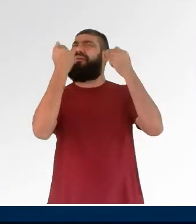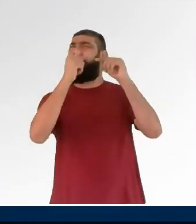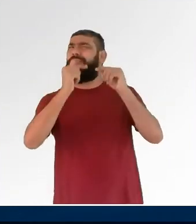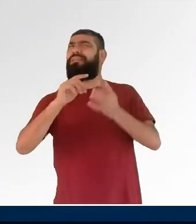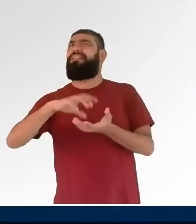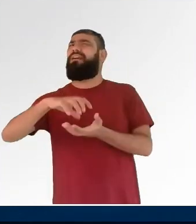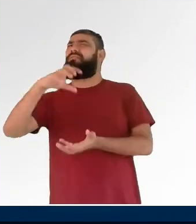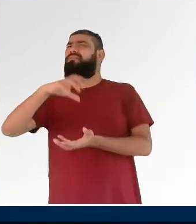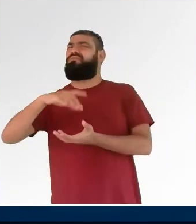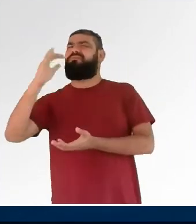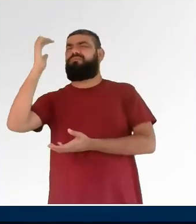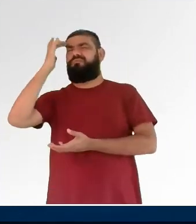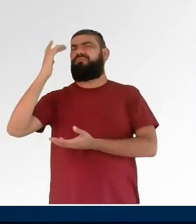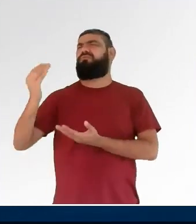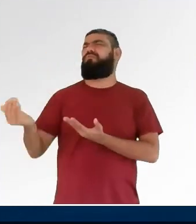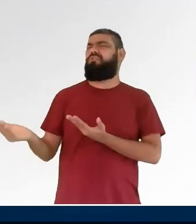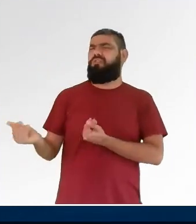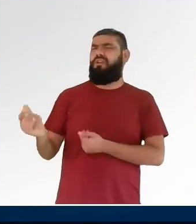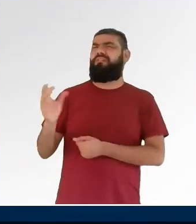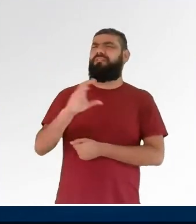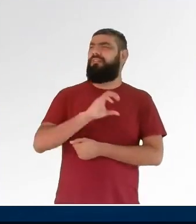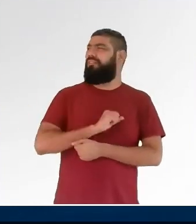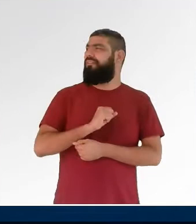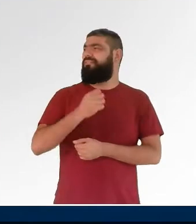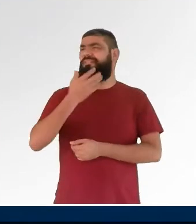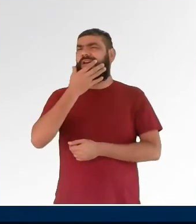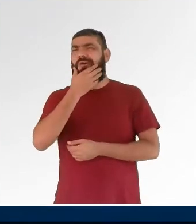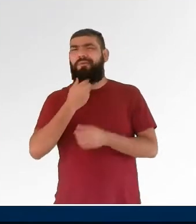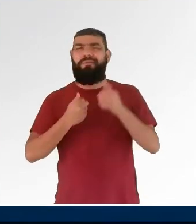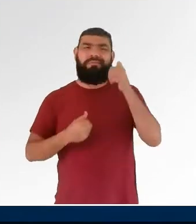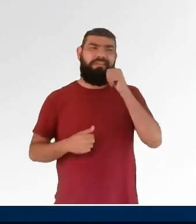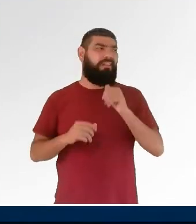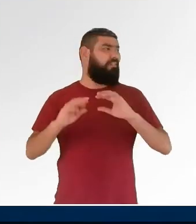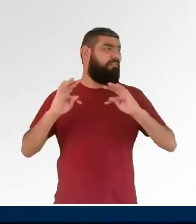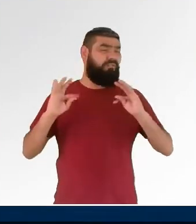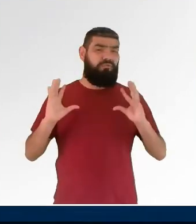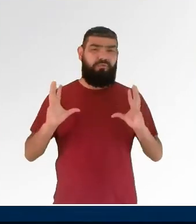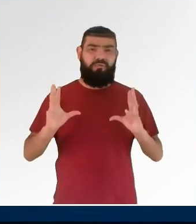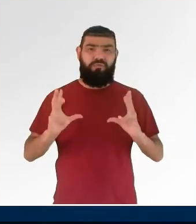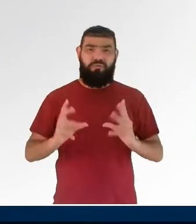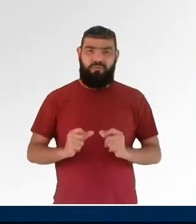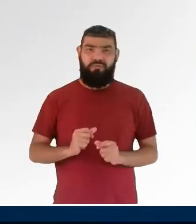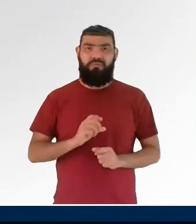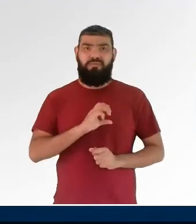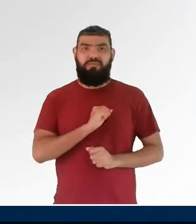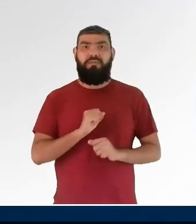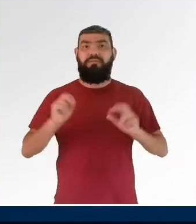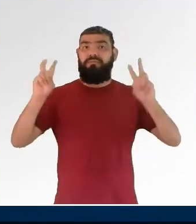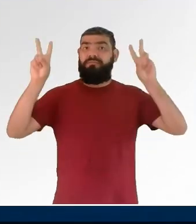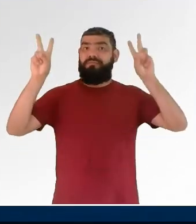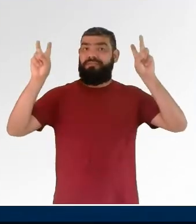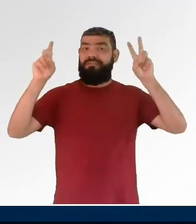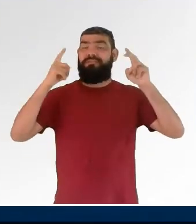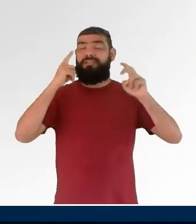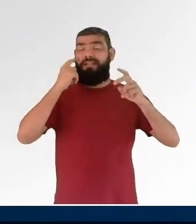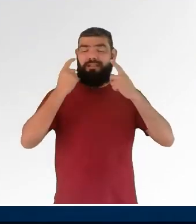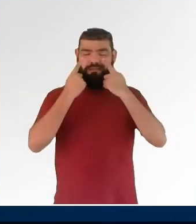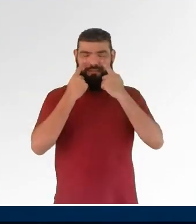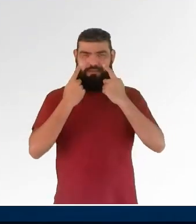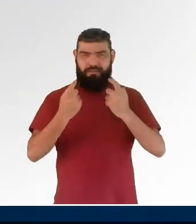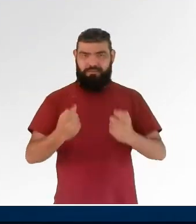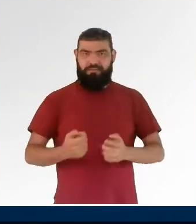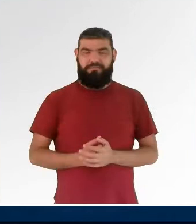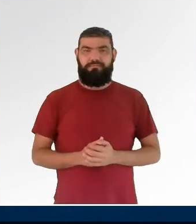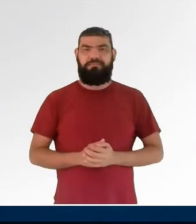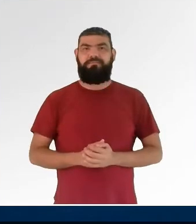também, jovens, senhores, senhoras, todos nós. E o título dele já é bem interessante. Nós vamos ver